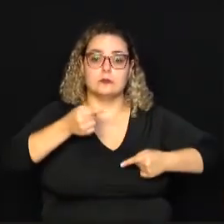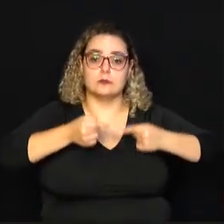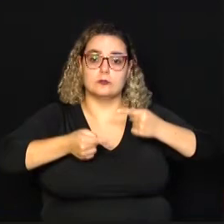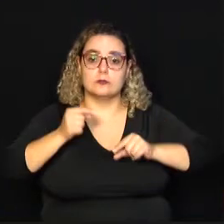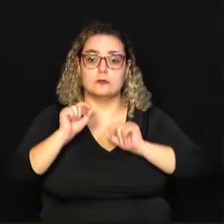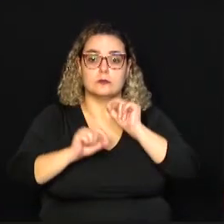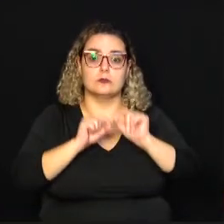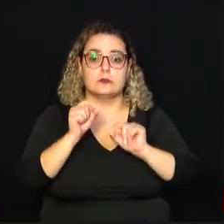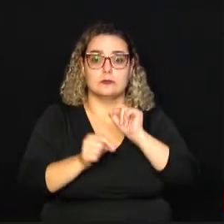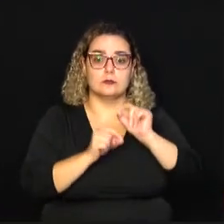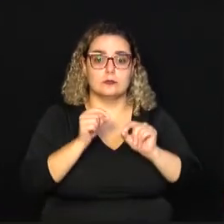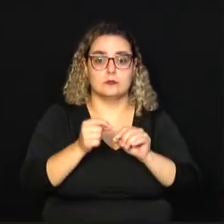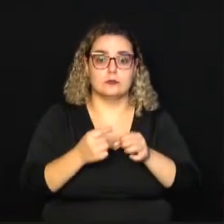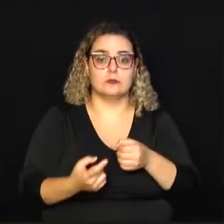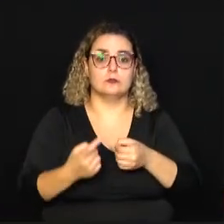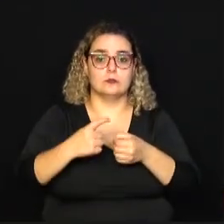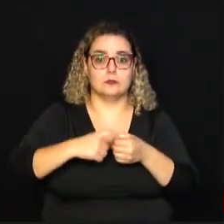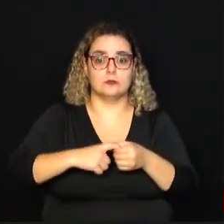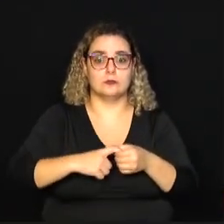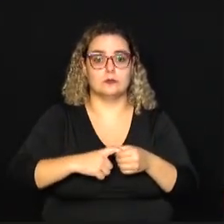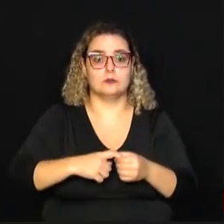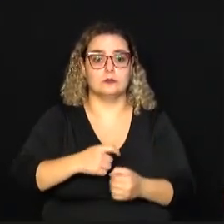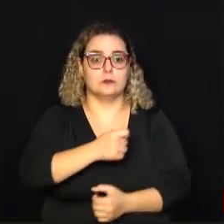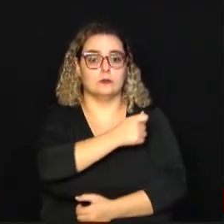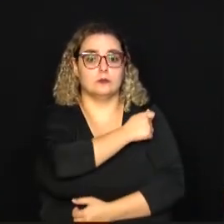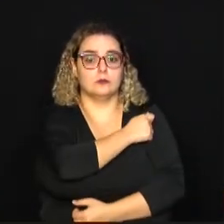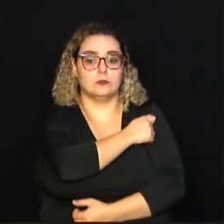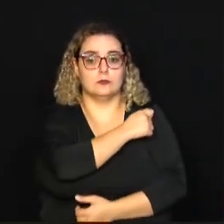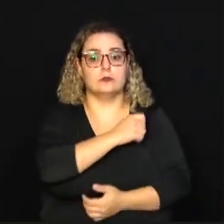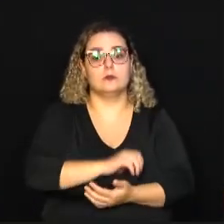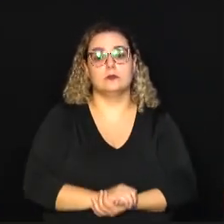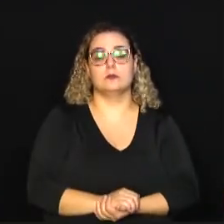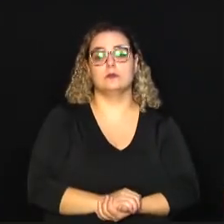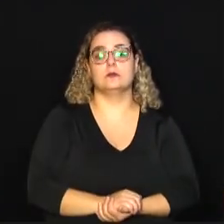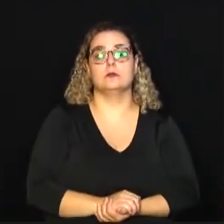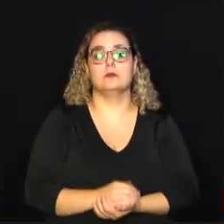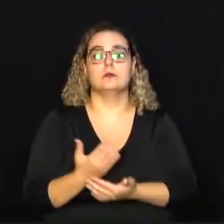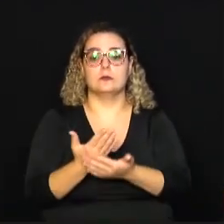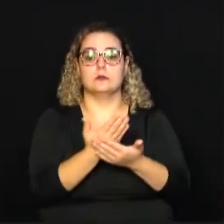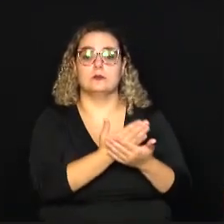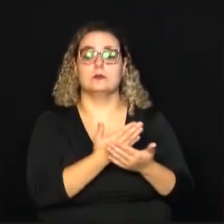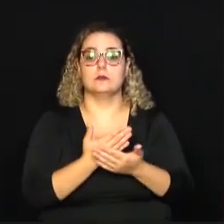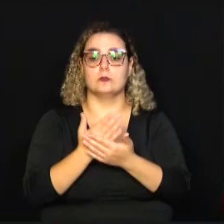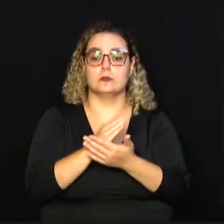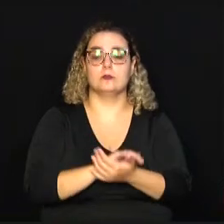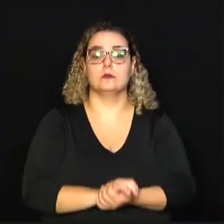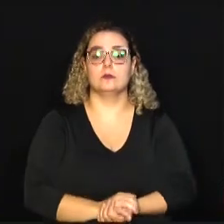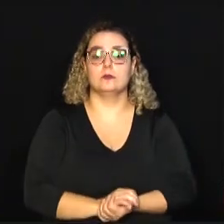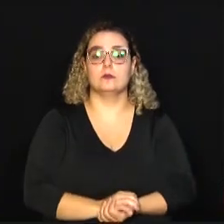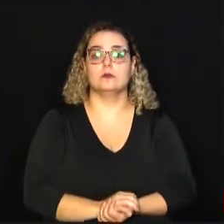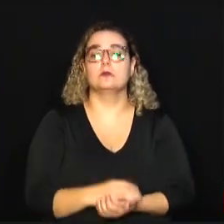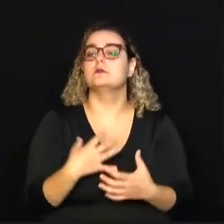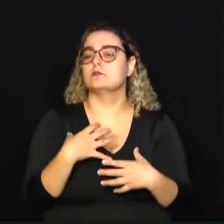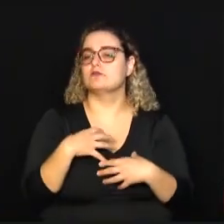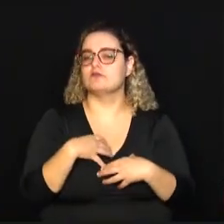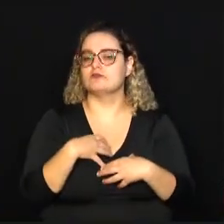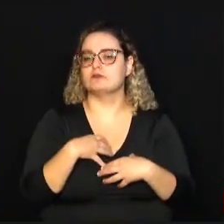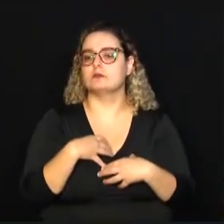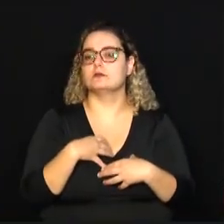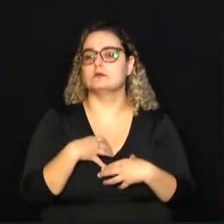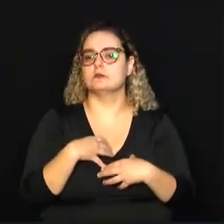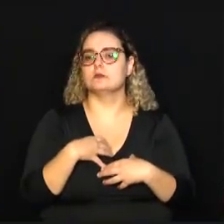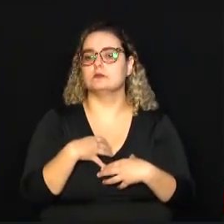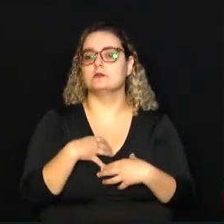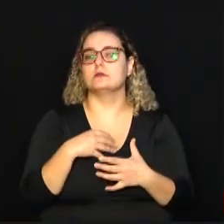do retorno à volta às aulas. Realmente, a gente sente essa ausência aí de